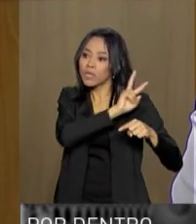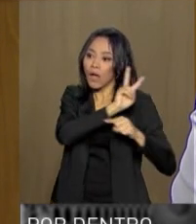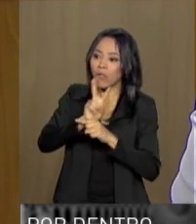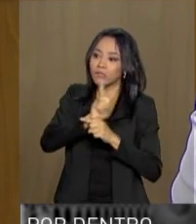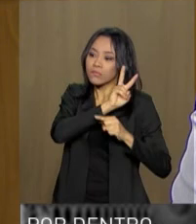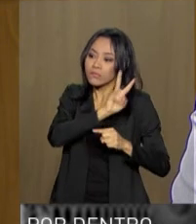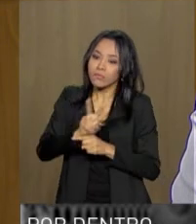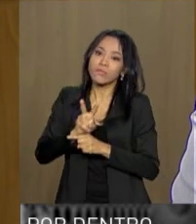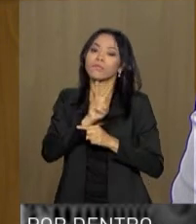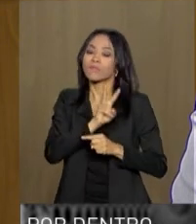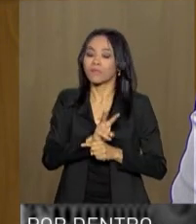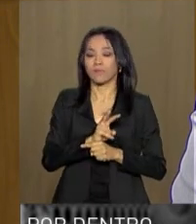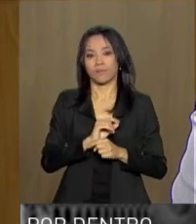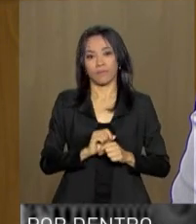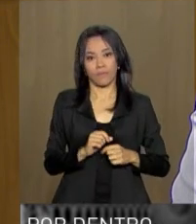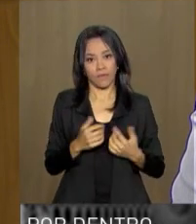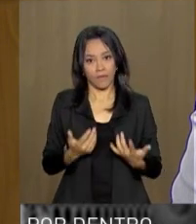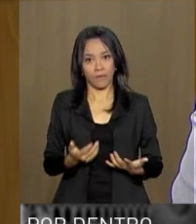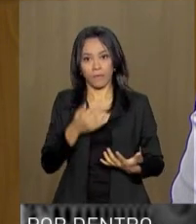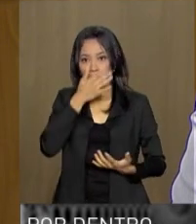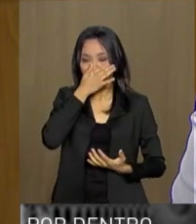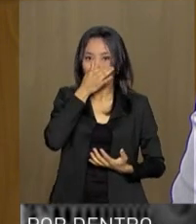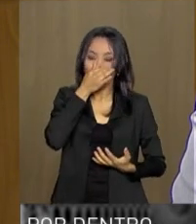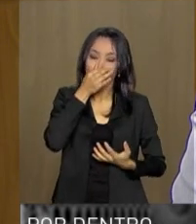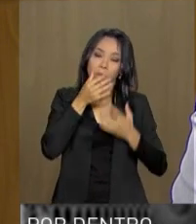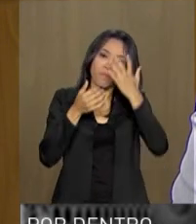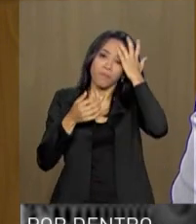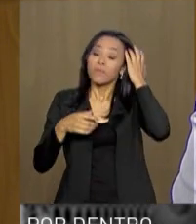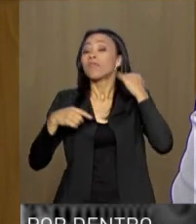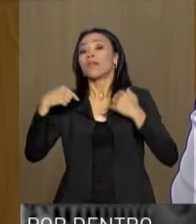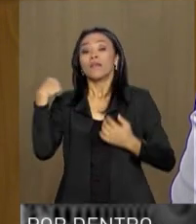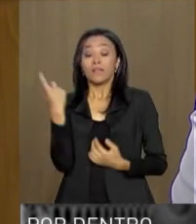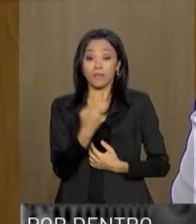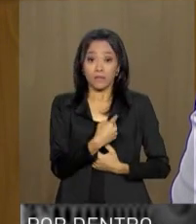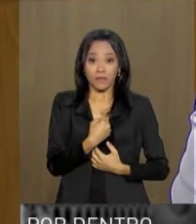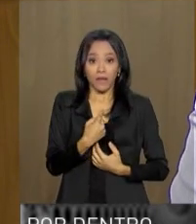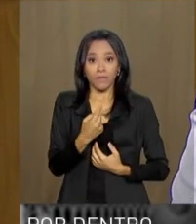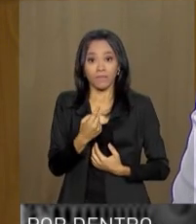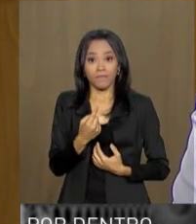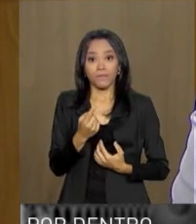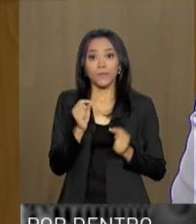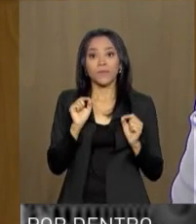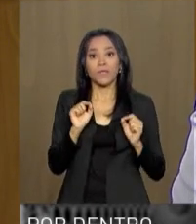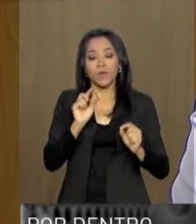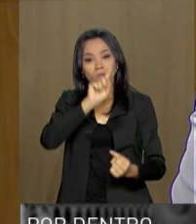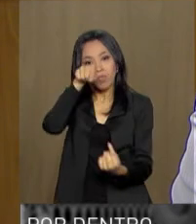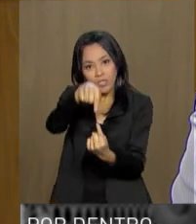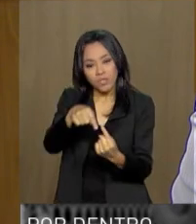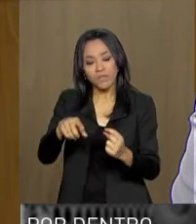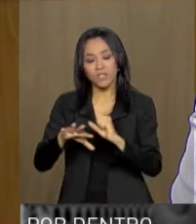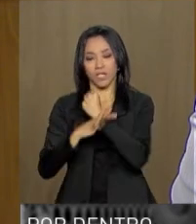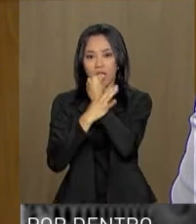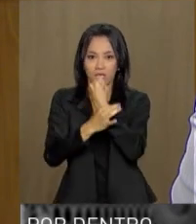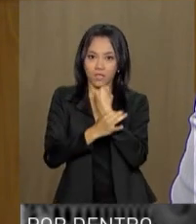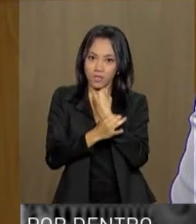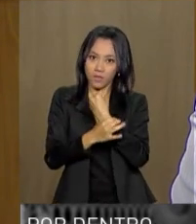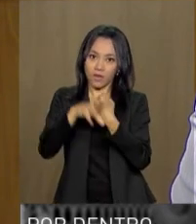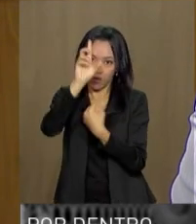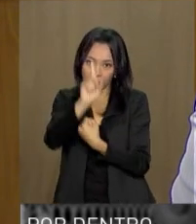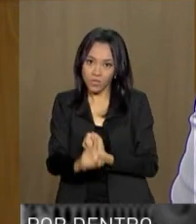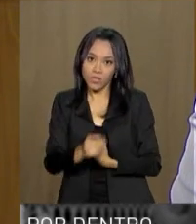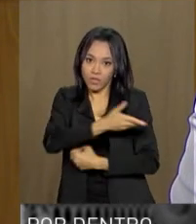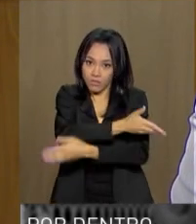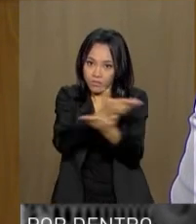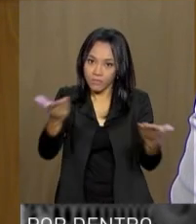humanos é ele ele está aqui realmente para garantir os direitos dos cidadãos